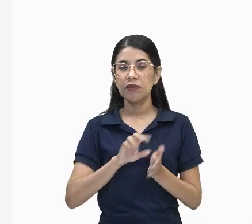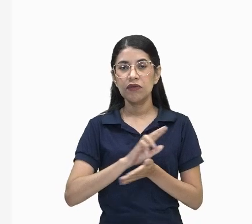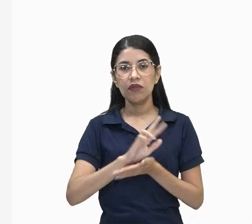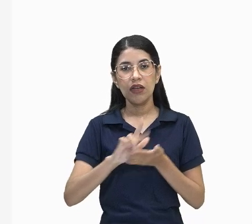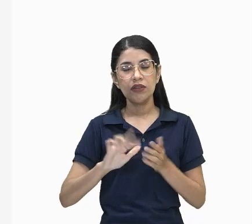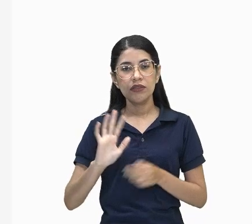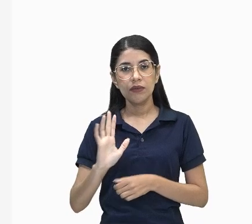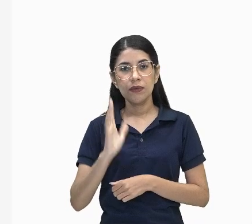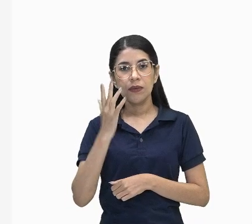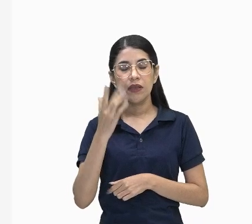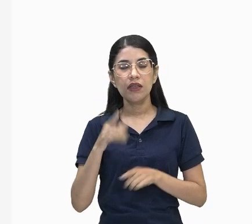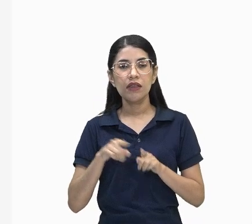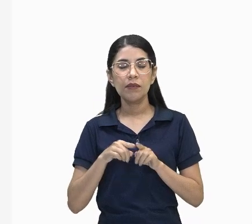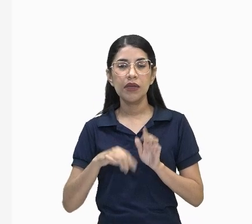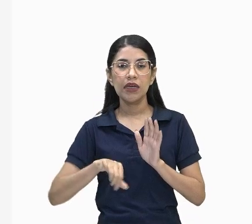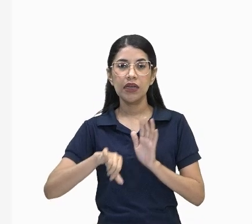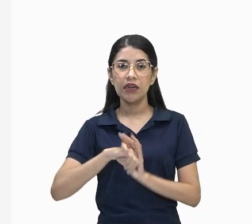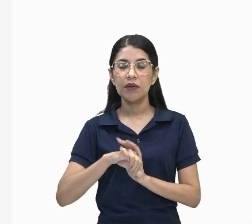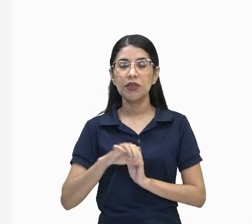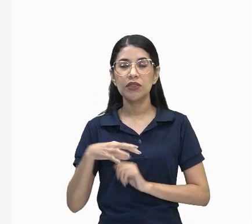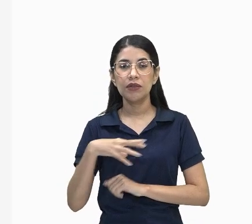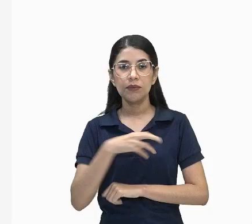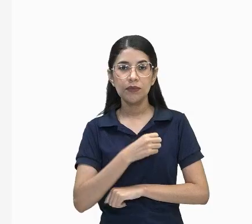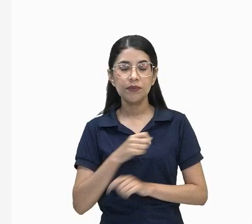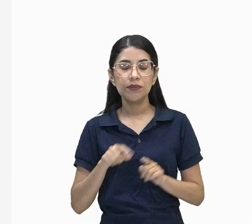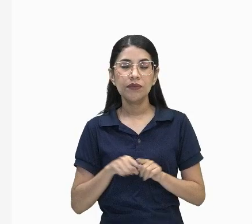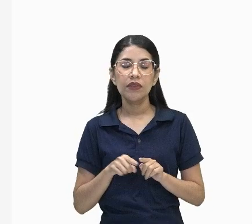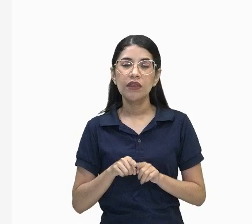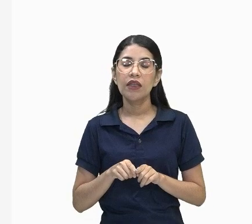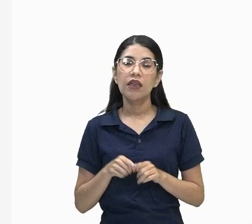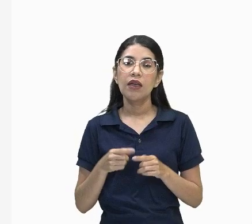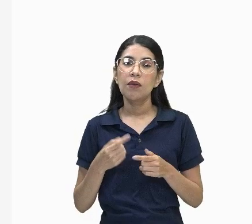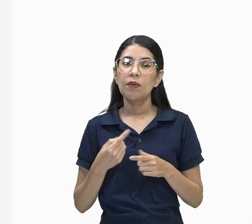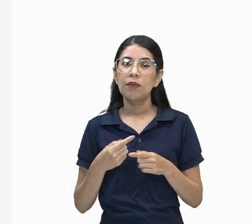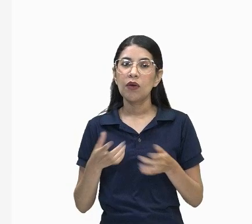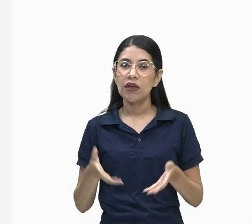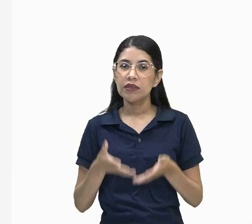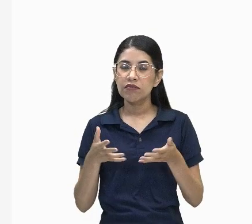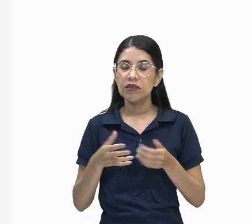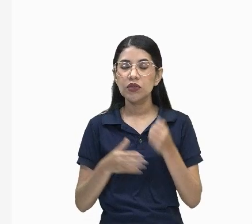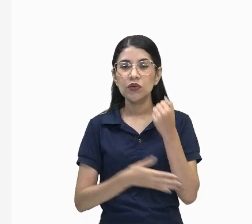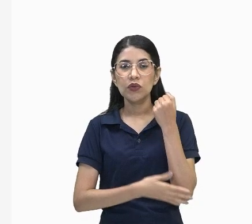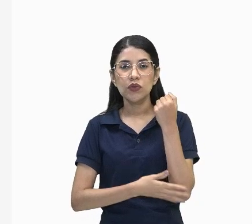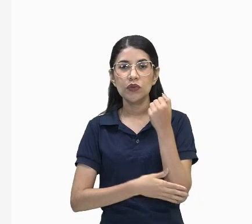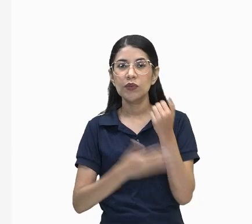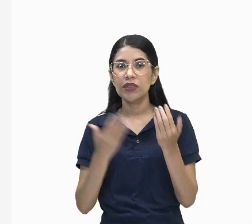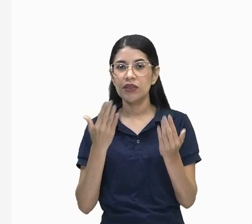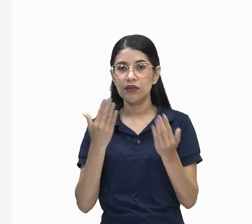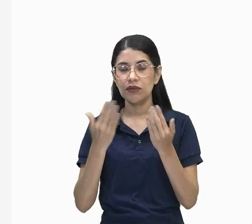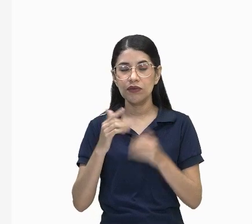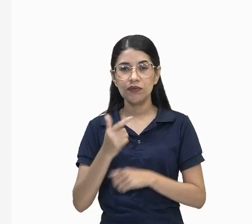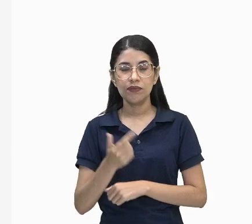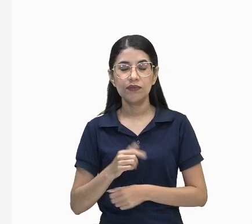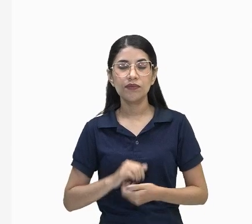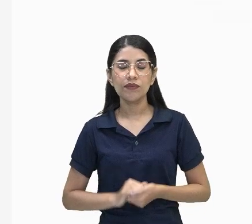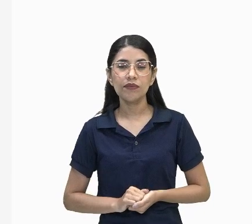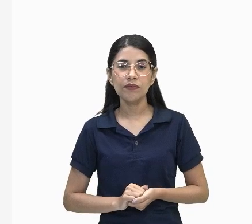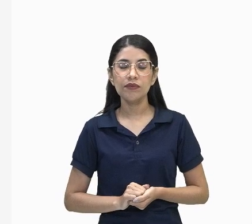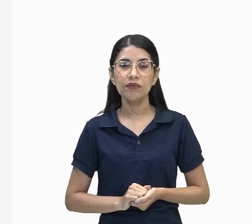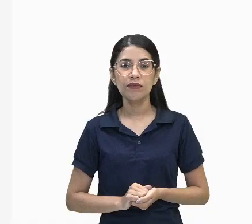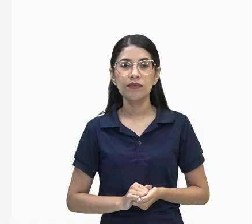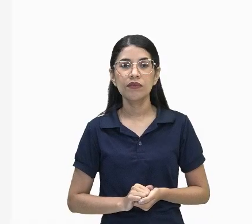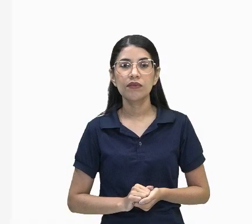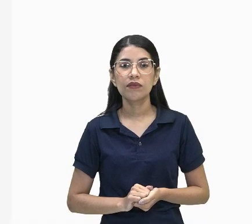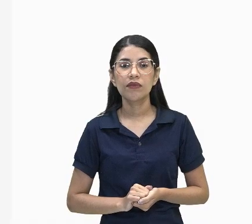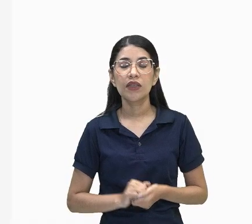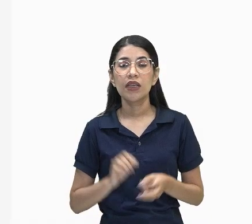aí, crimes passionais, movidos, né, pelo ciúme, pela desconfiança. Seguindo, então, nós